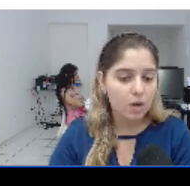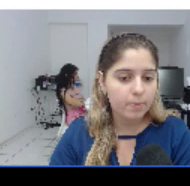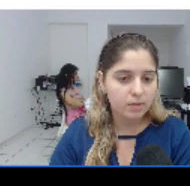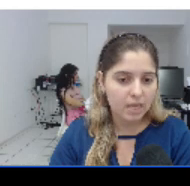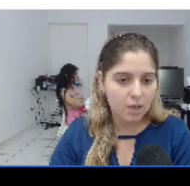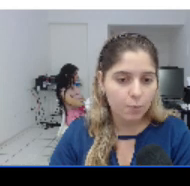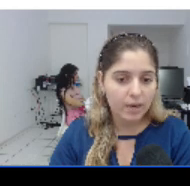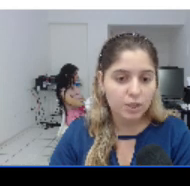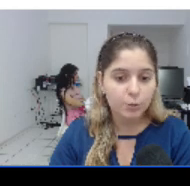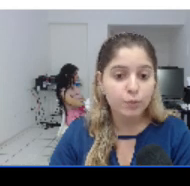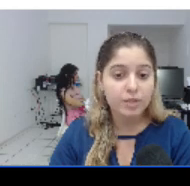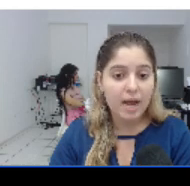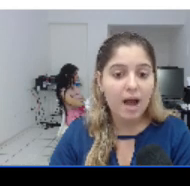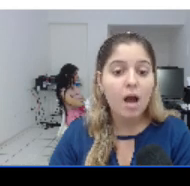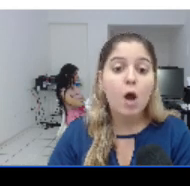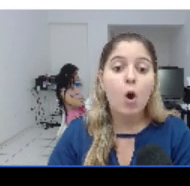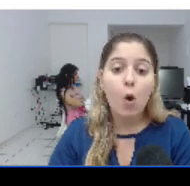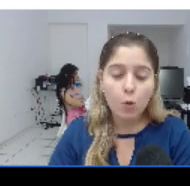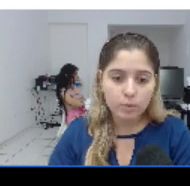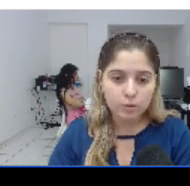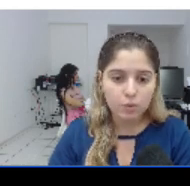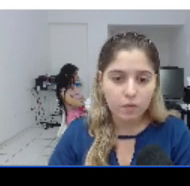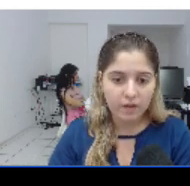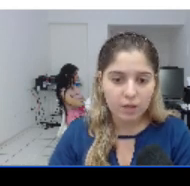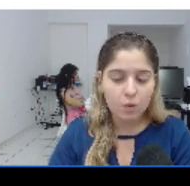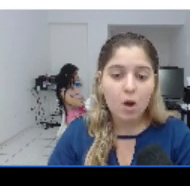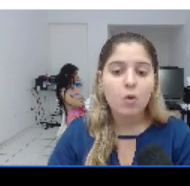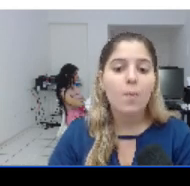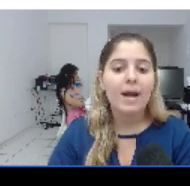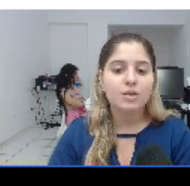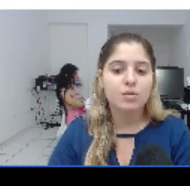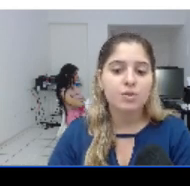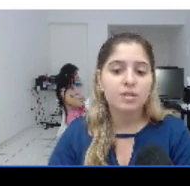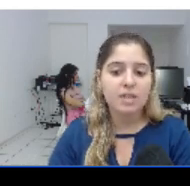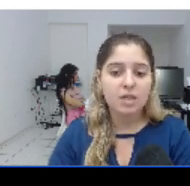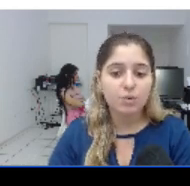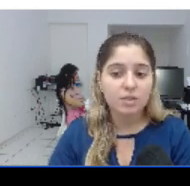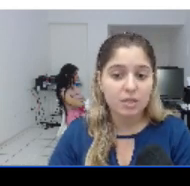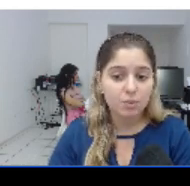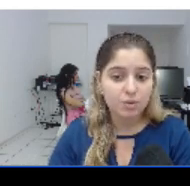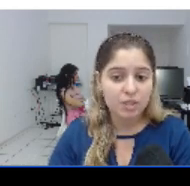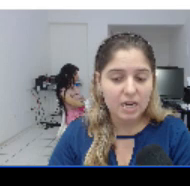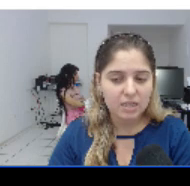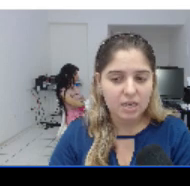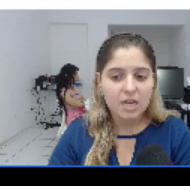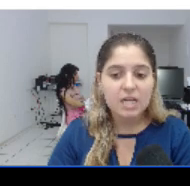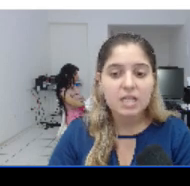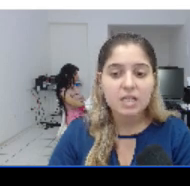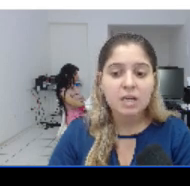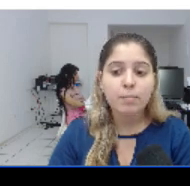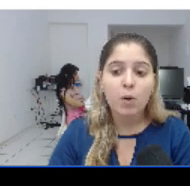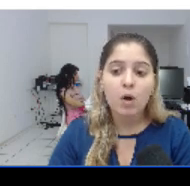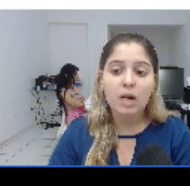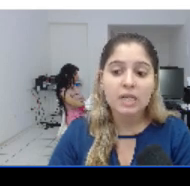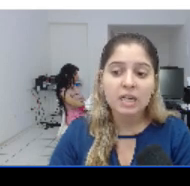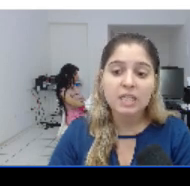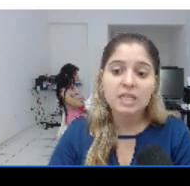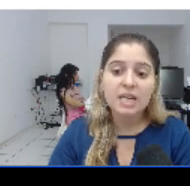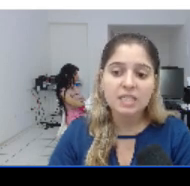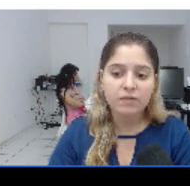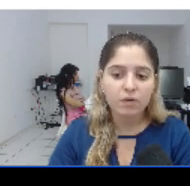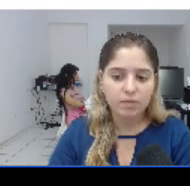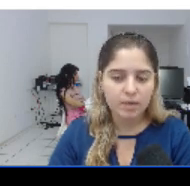embate com Campos Neto para disputar rumos do governo com partidos de centro e centro-direita e tenta impor